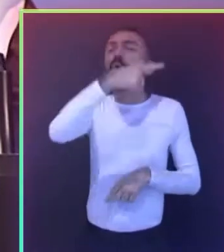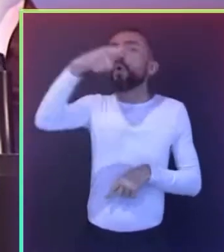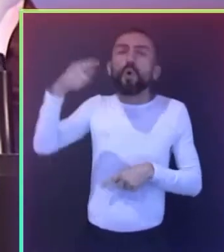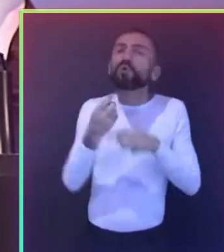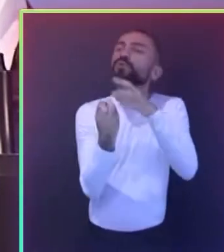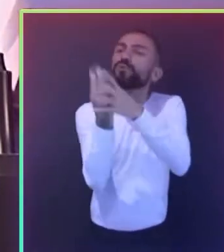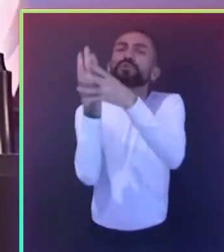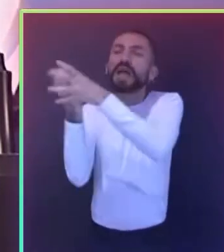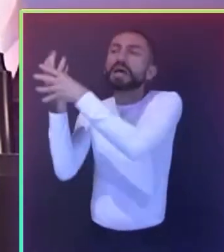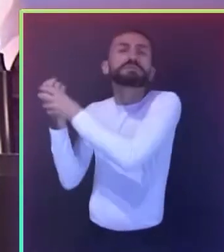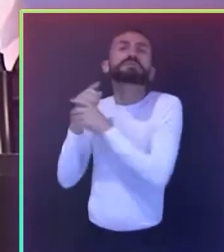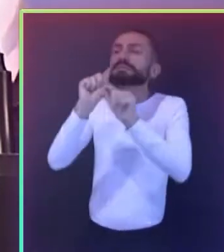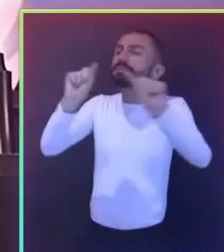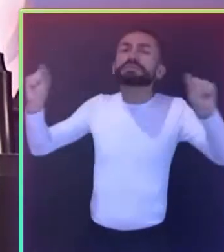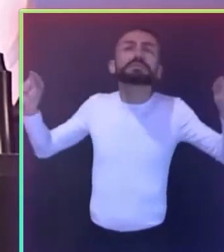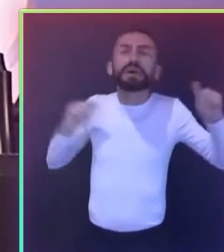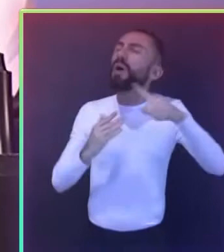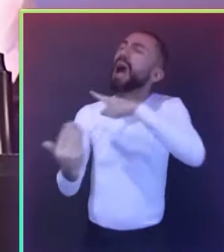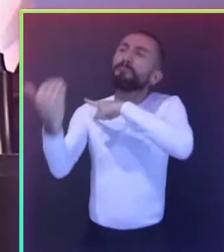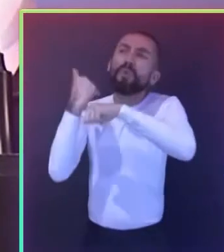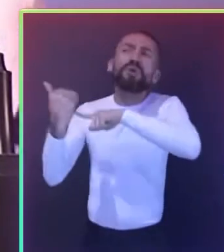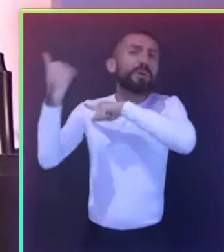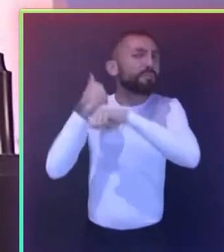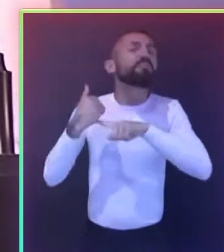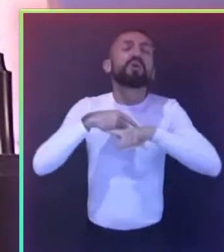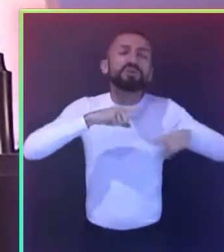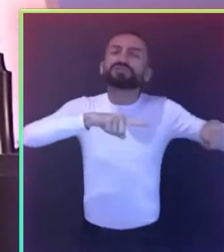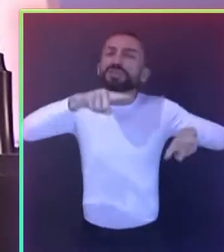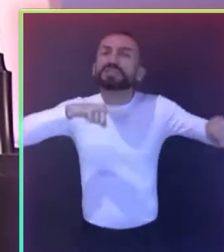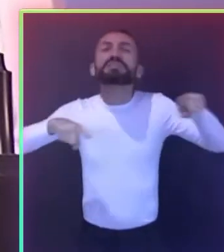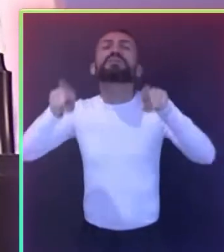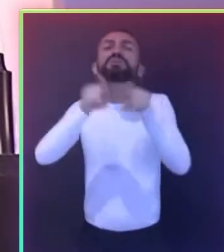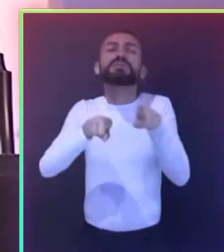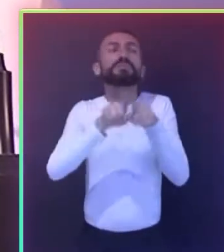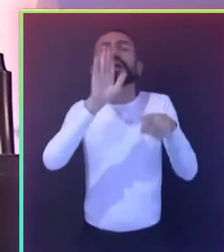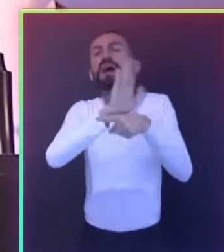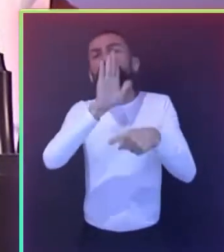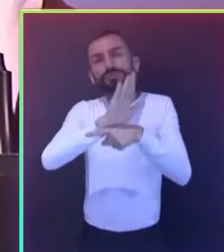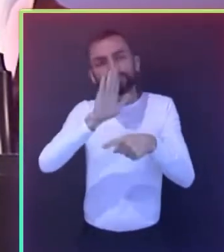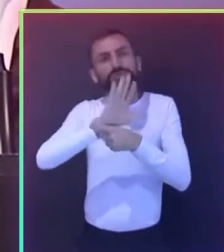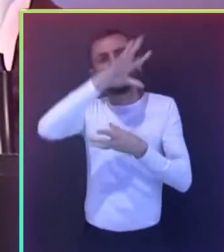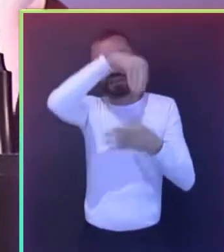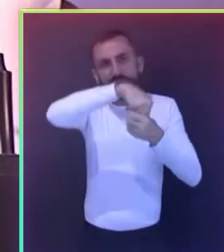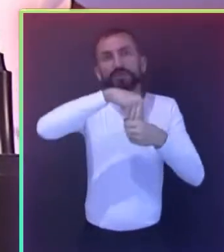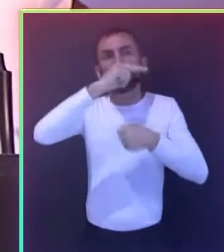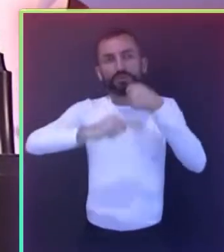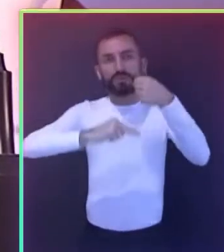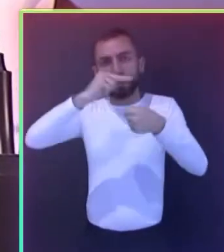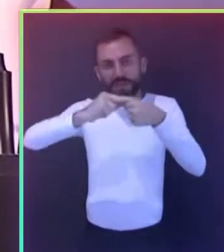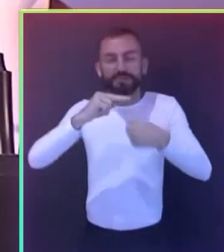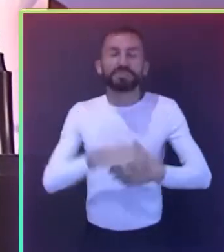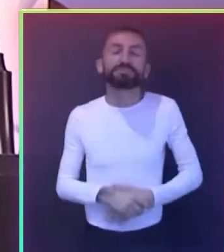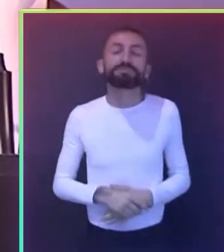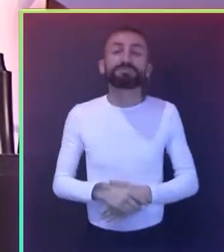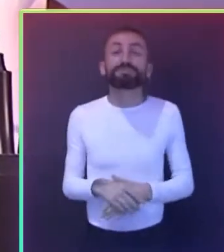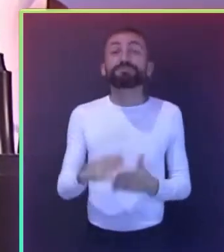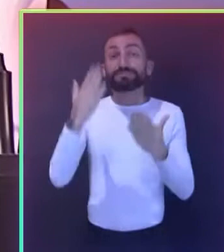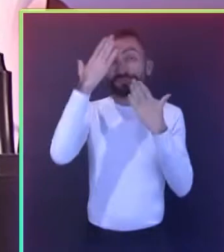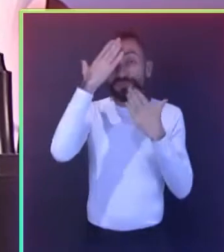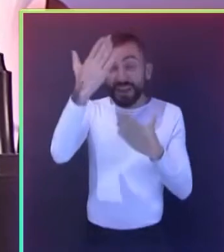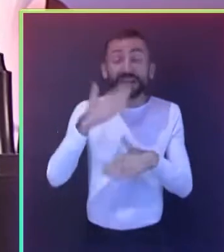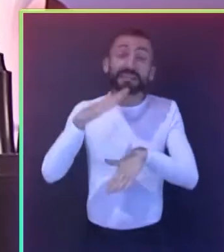outras Fundações pelo apoio Incondicional A gestão EA Vida Universitária e agradeço o tempo